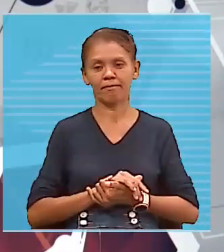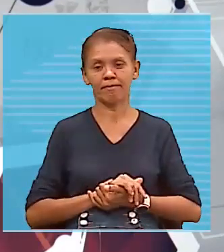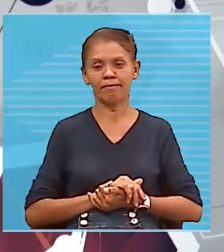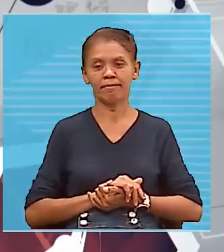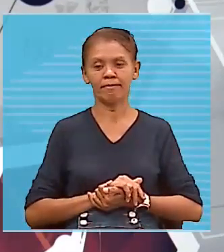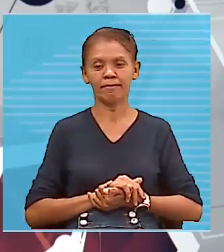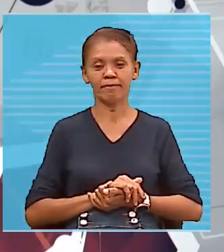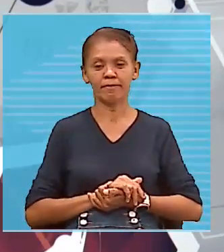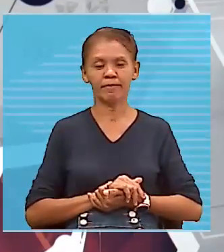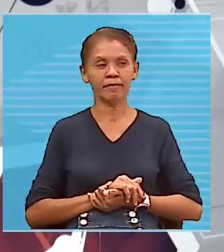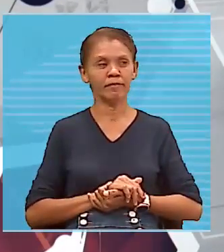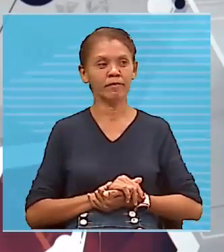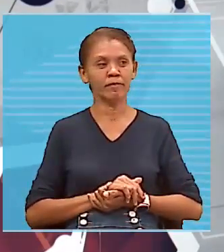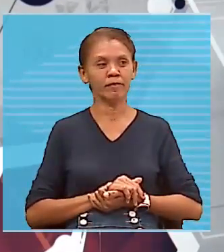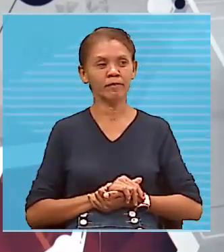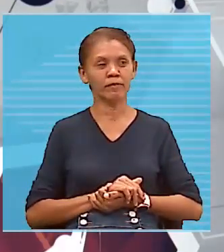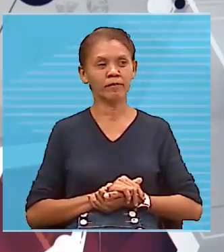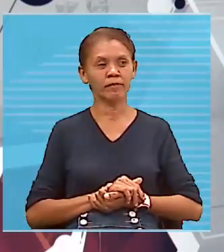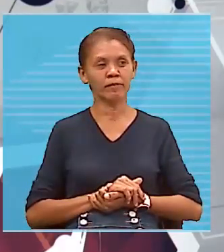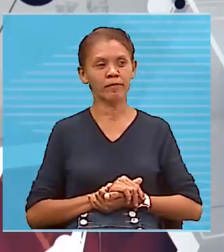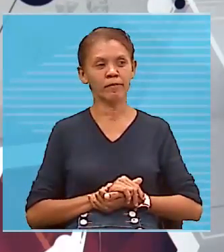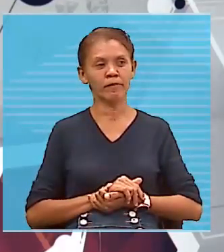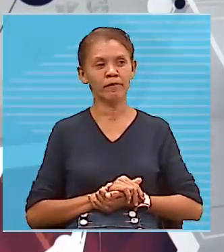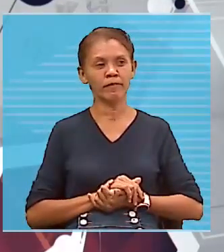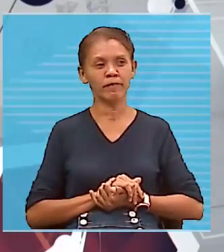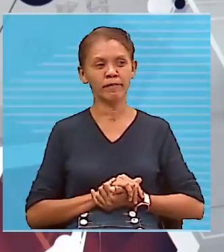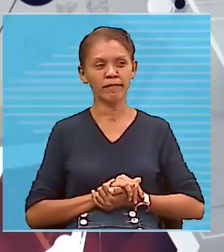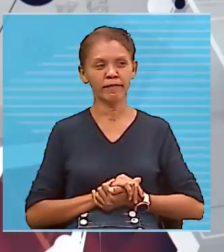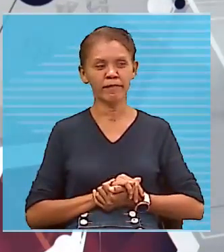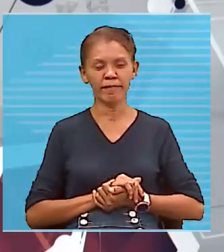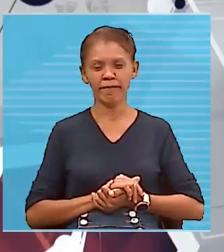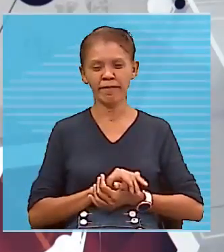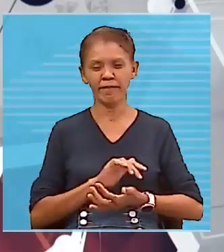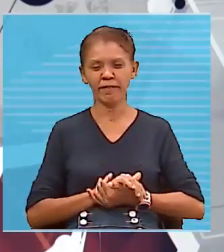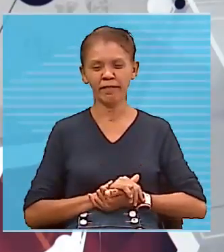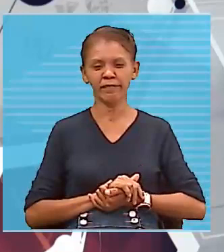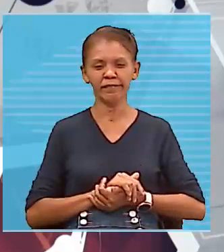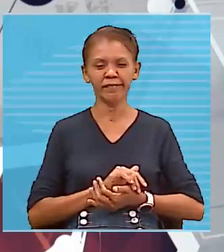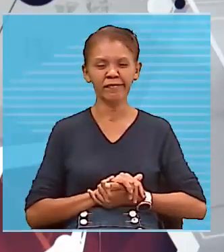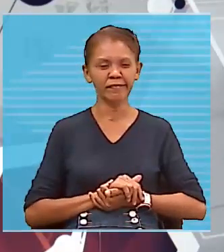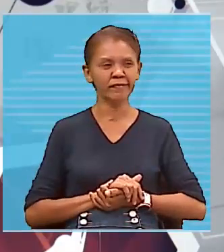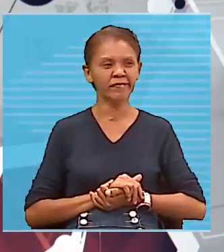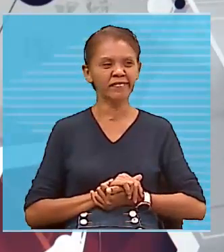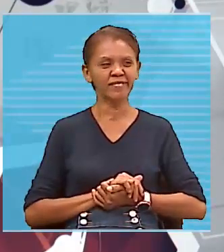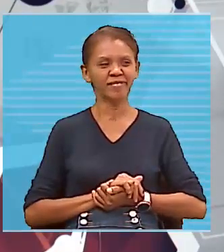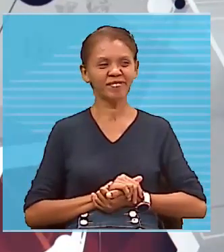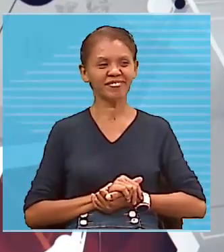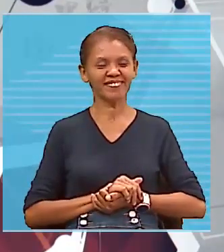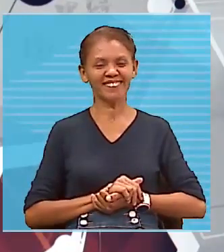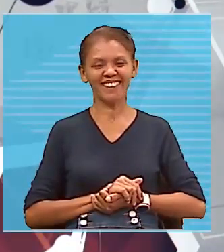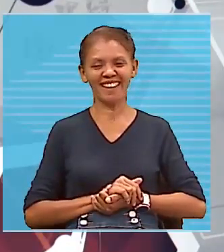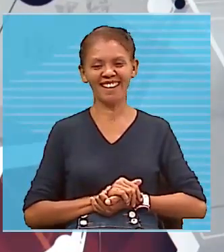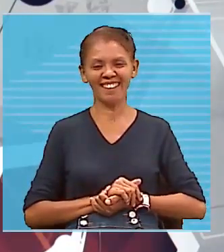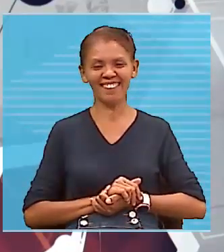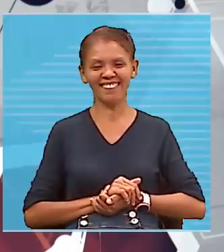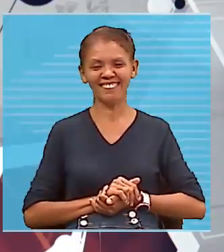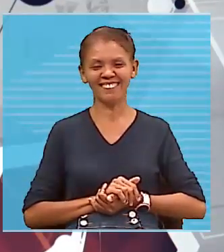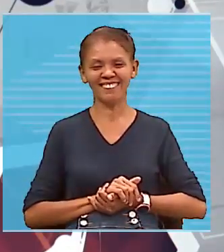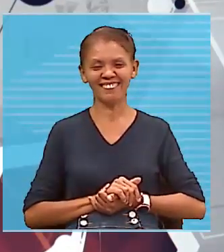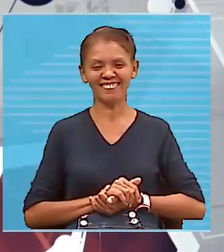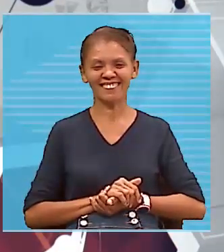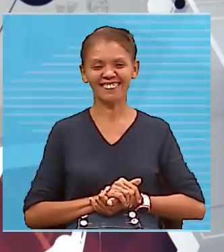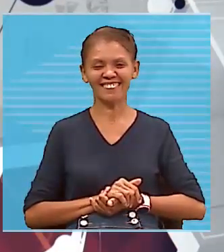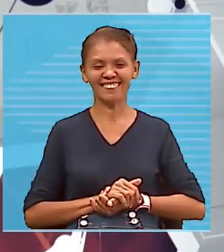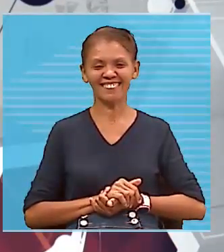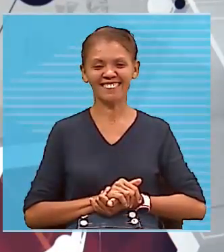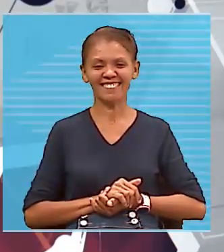Ah, entendi. Eu não tiro e coloco embaixo das coisas, entende? Mas você tira, você só não, ó. Então, tudo bem. Aí